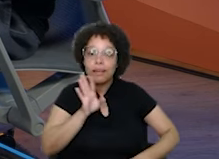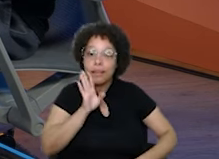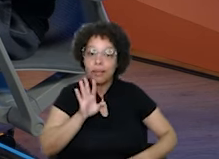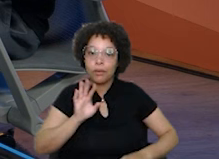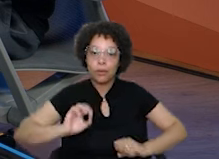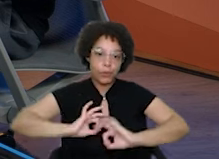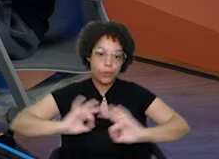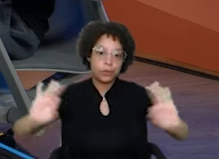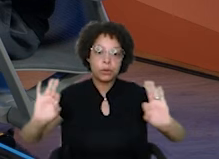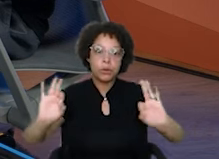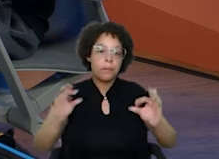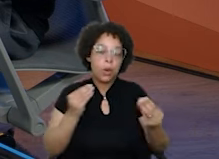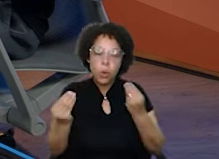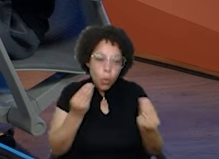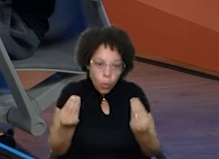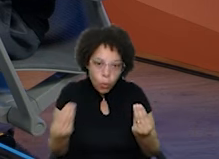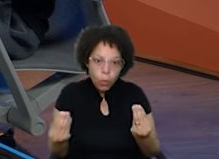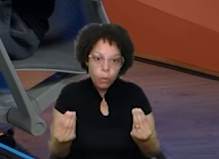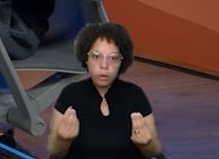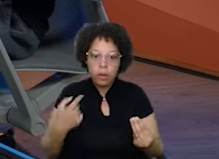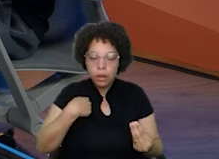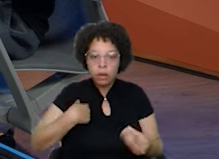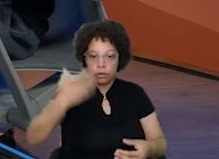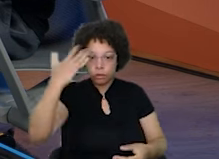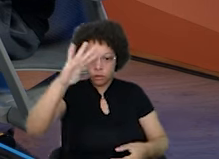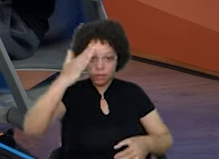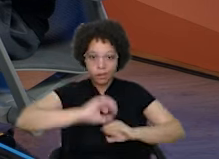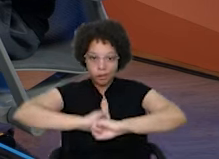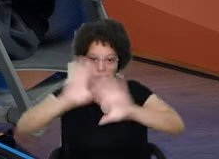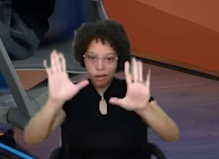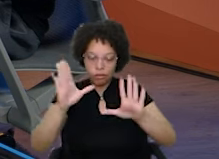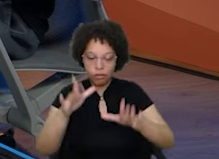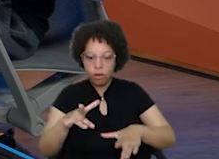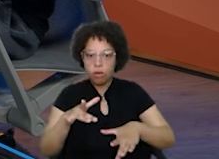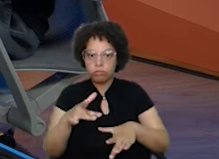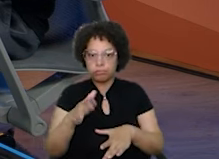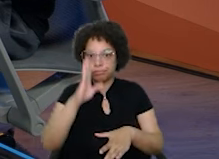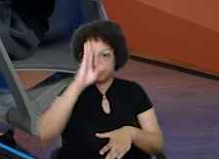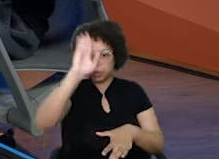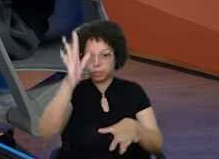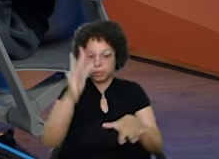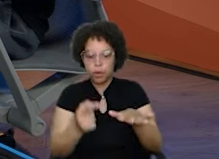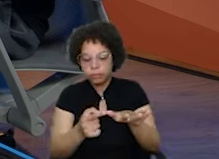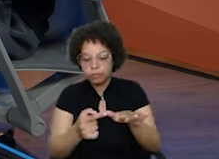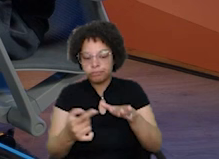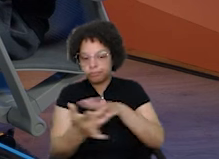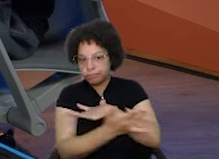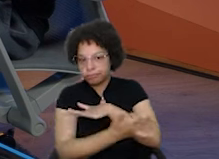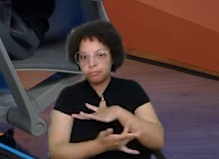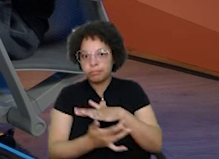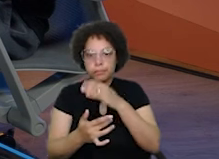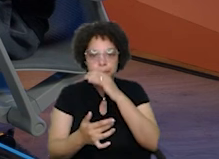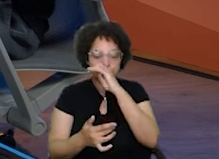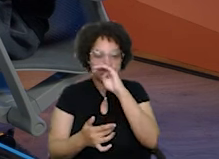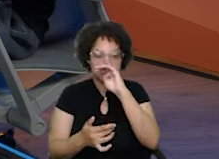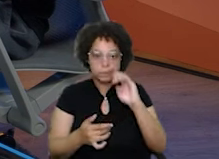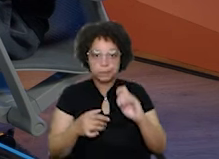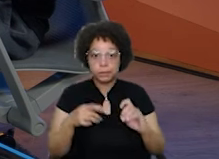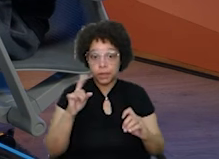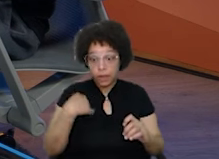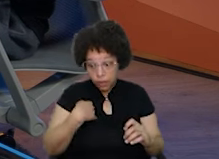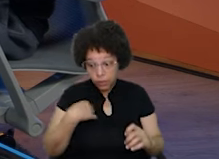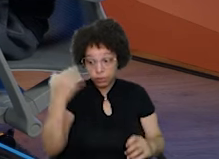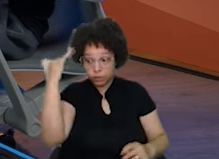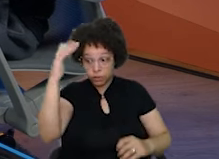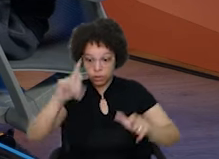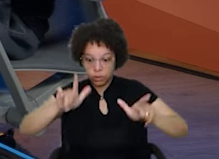que ali funciona então eu entender aquele canal seria o primeiro passo eu entender a a o